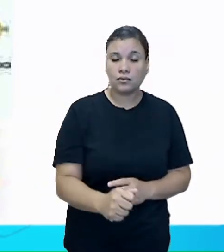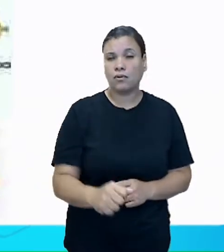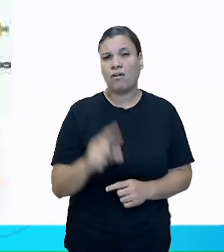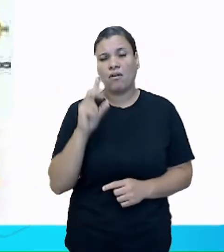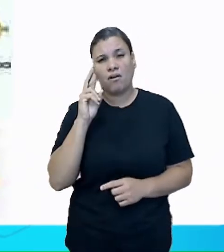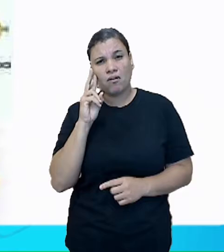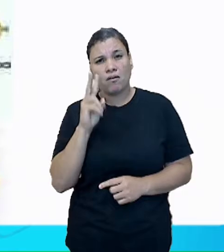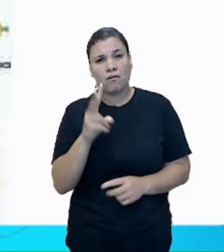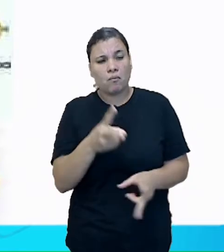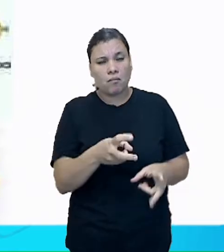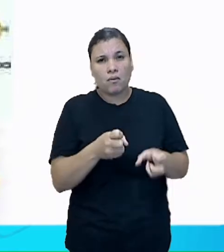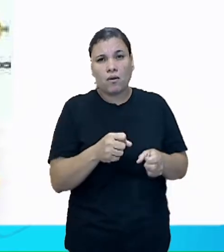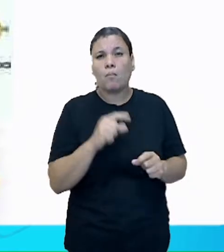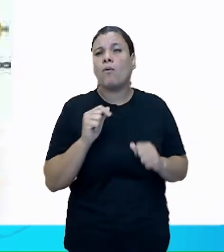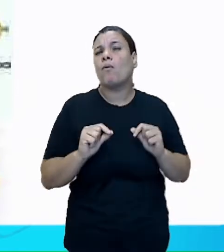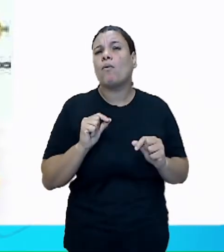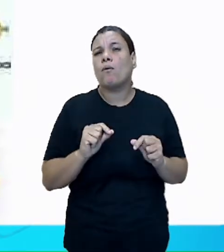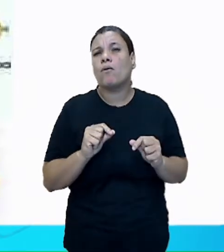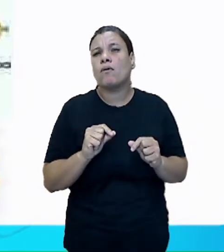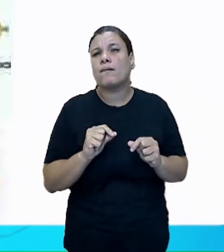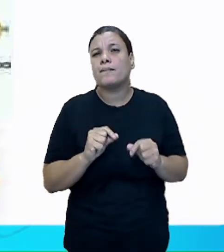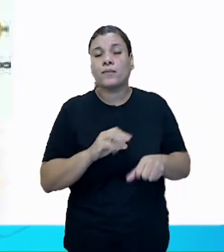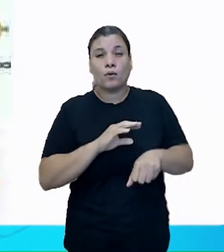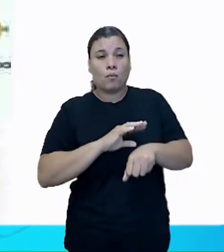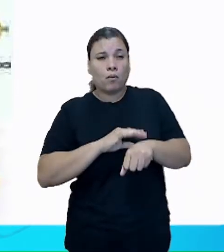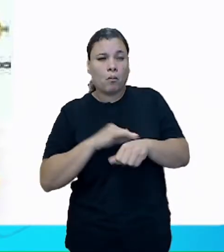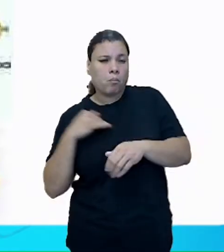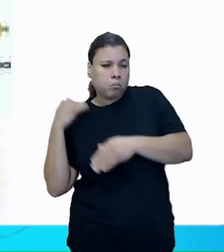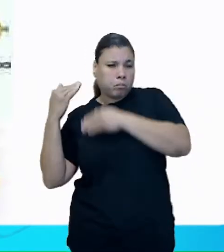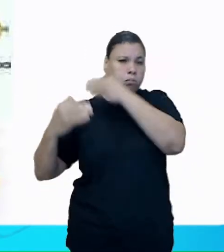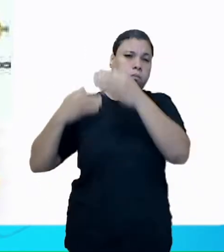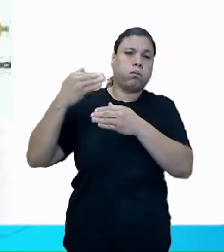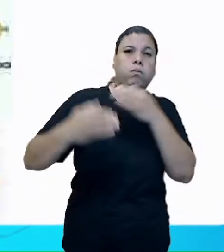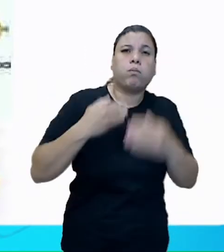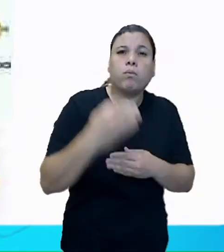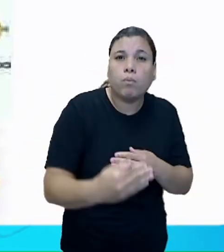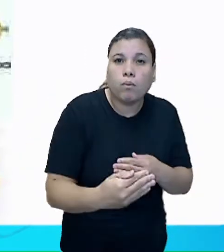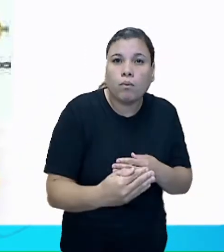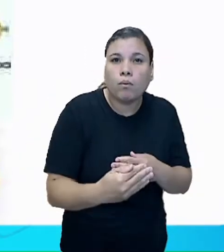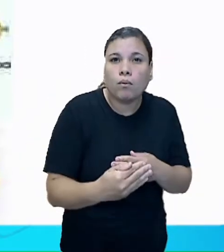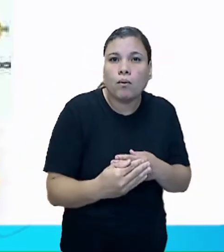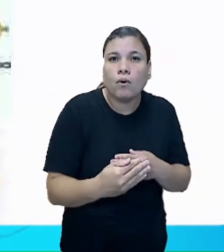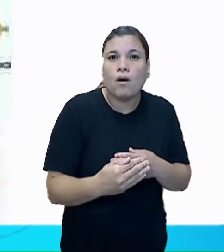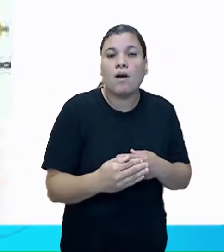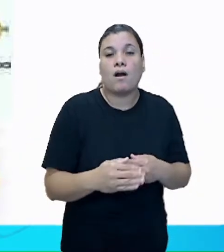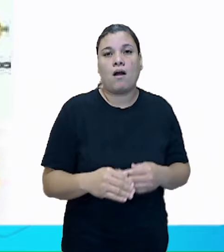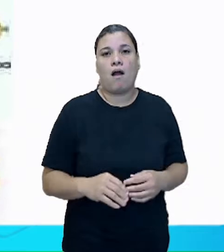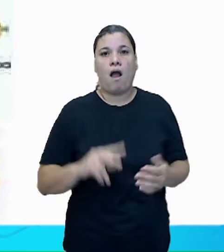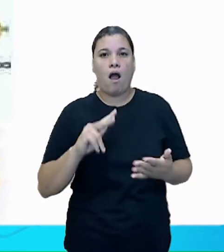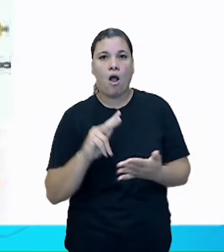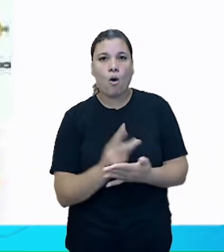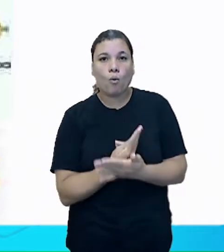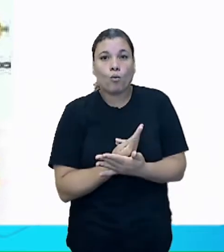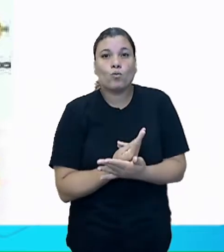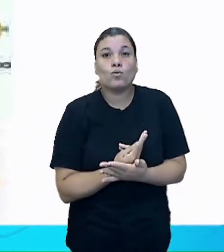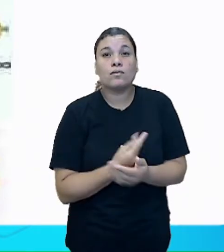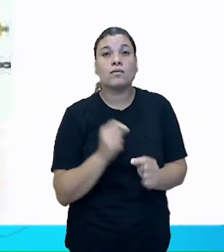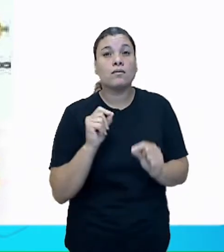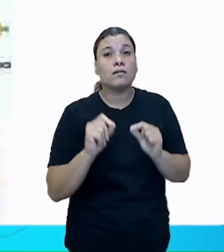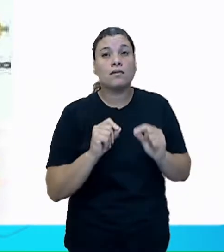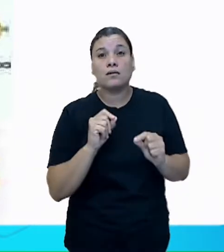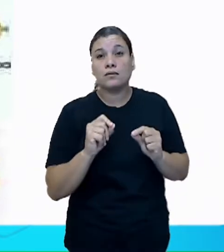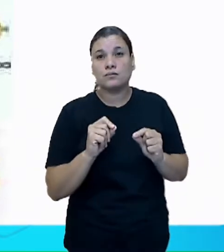ninfas. Passou-se um tempo, essas ninfas, elas vão se transformar em